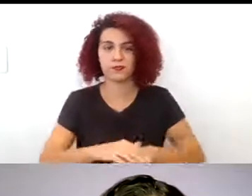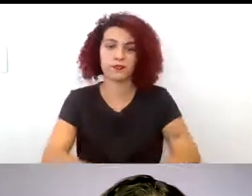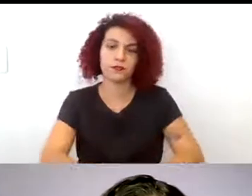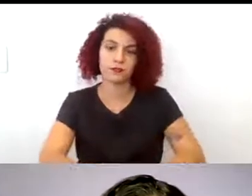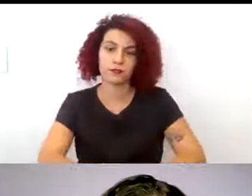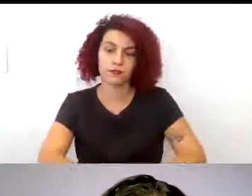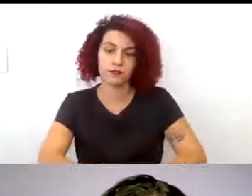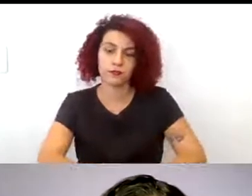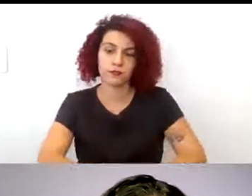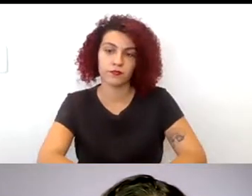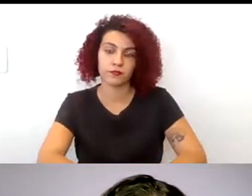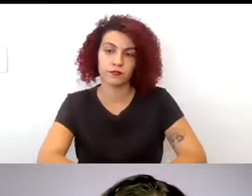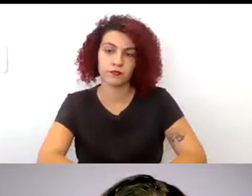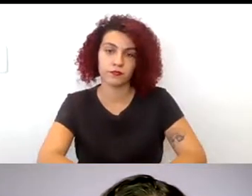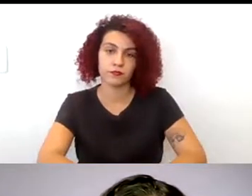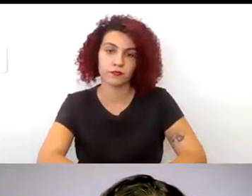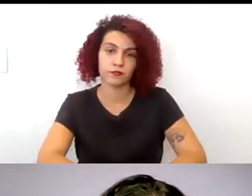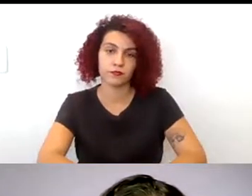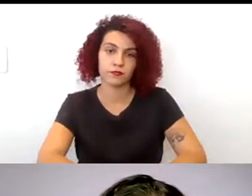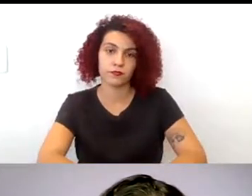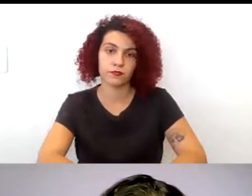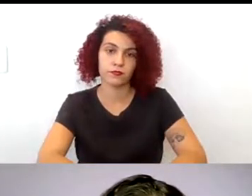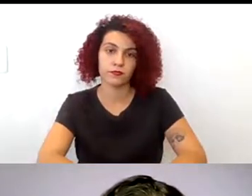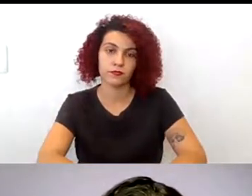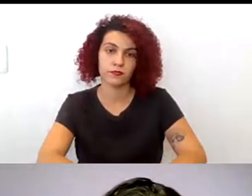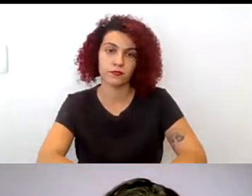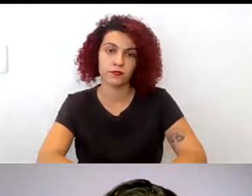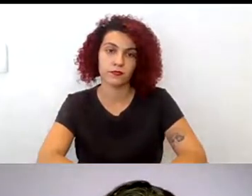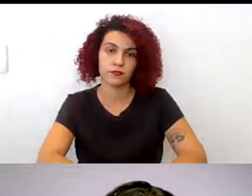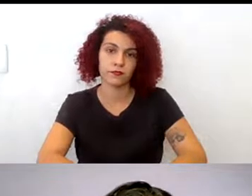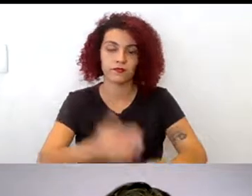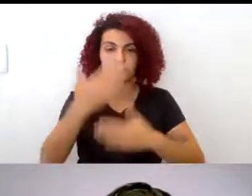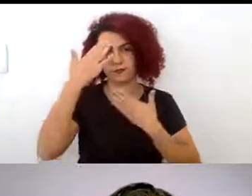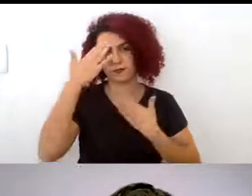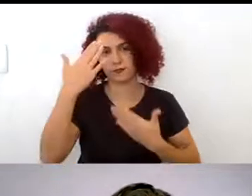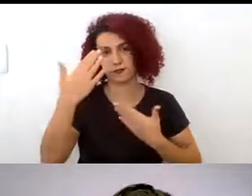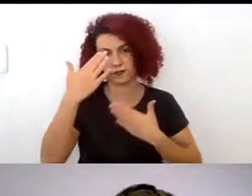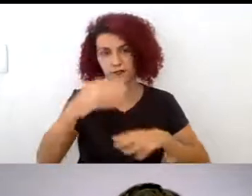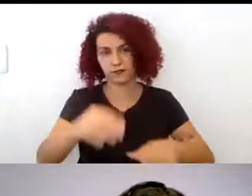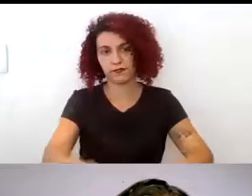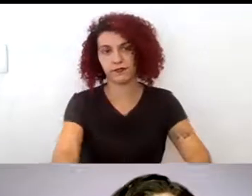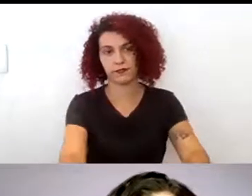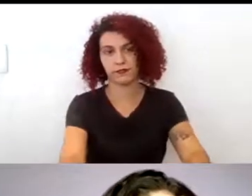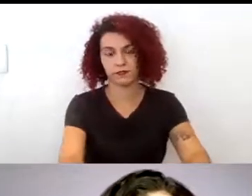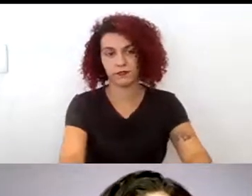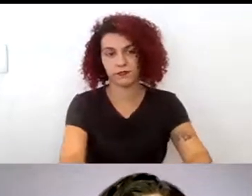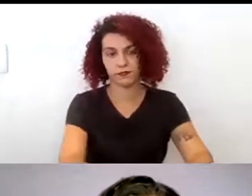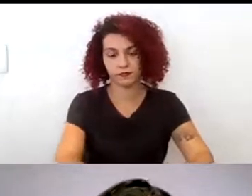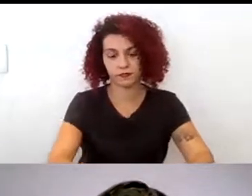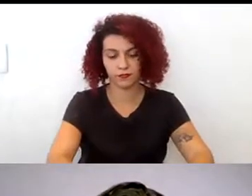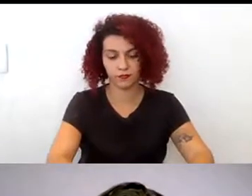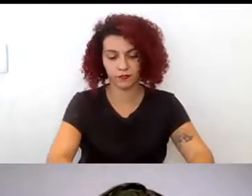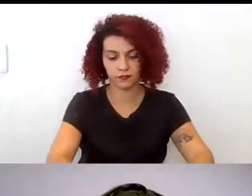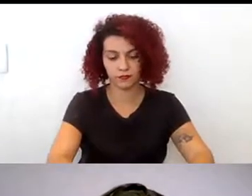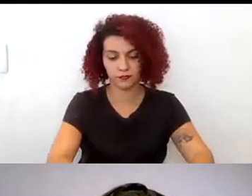entra aí já já tá são magros gente Obrigada viu Eu que agradeço por